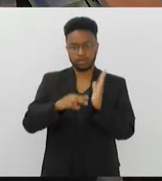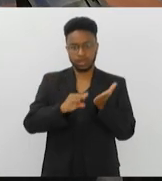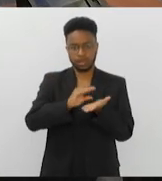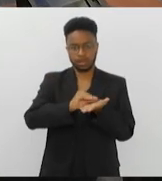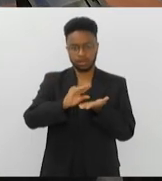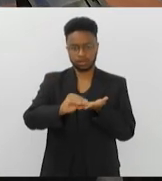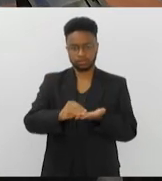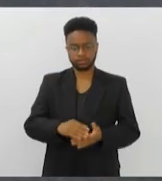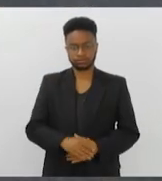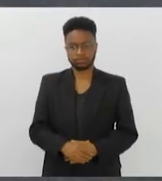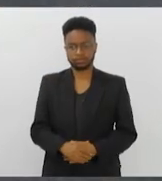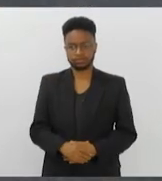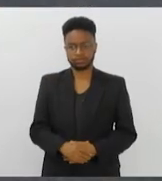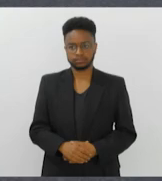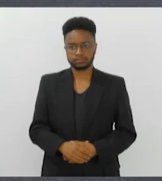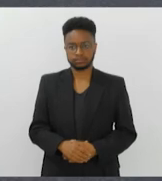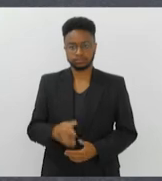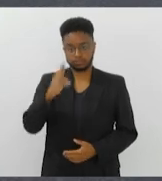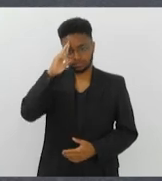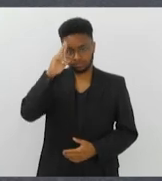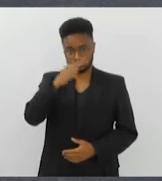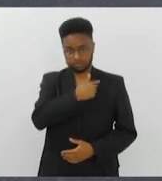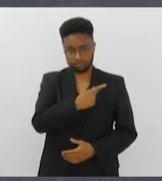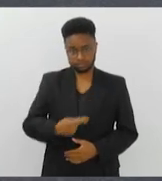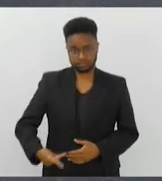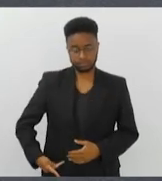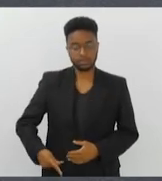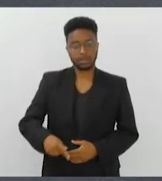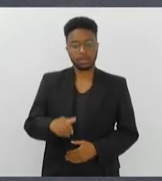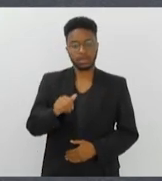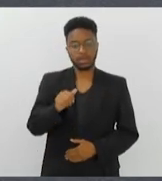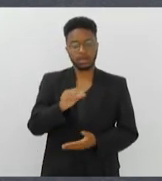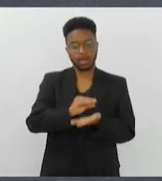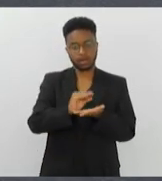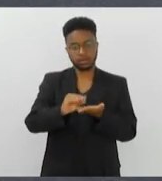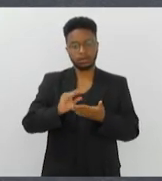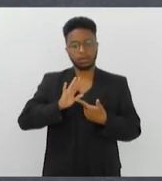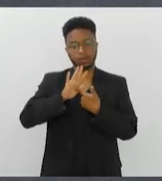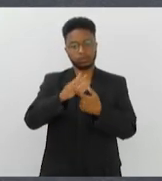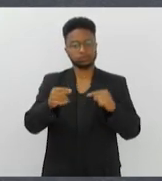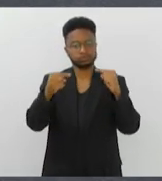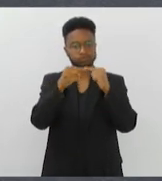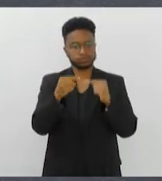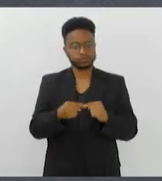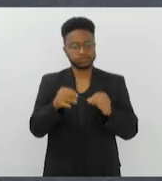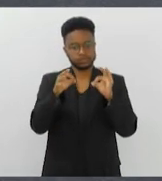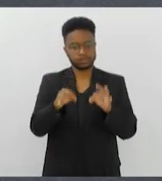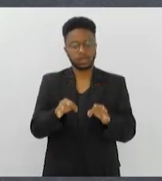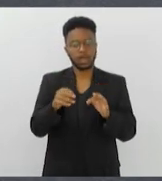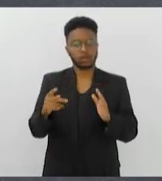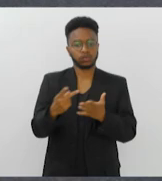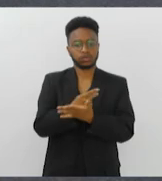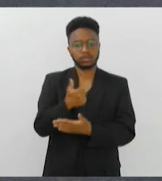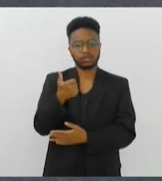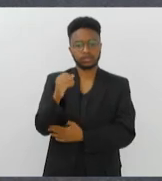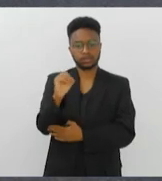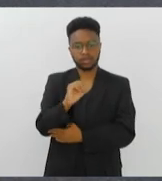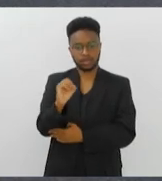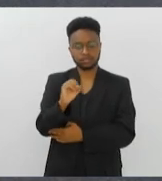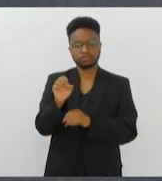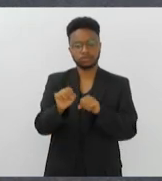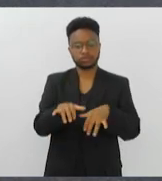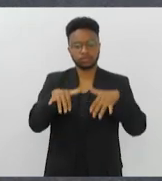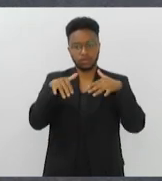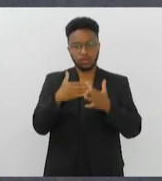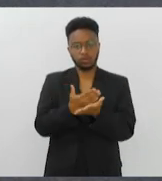ata. Senhor presidente, a ata reflete com exatidão o ocorrido na 10ª sessão extraordinária, que,